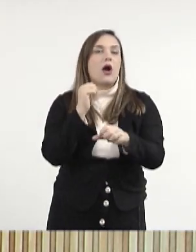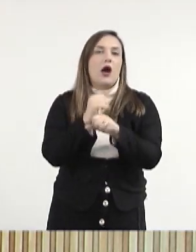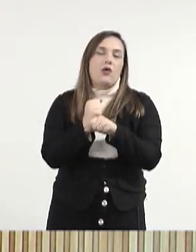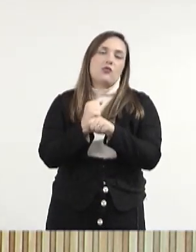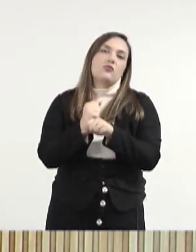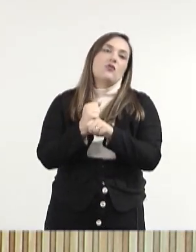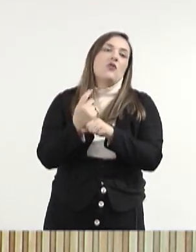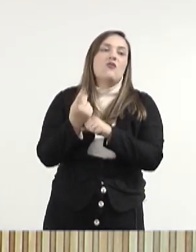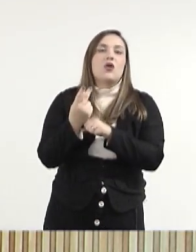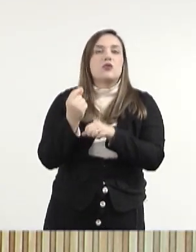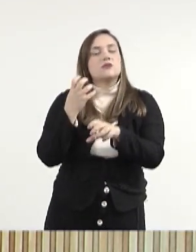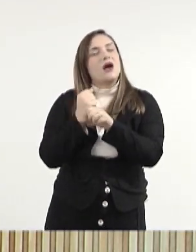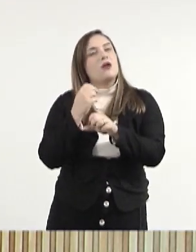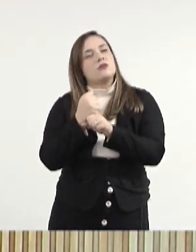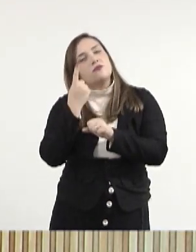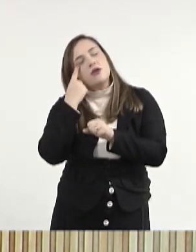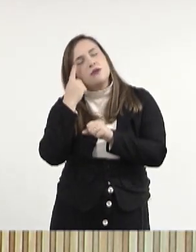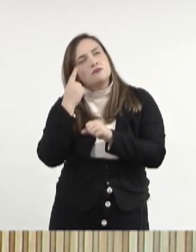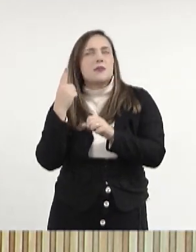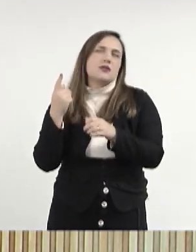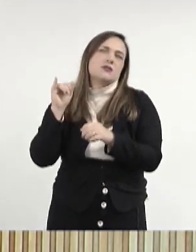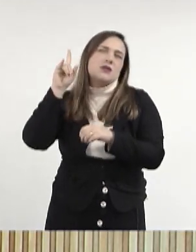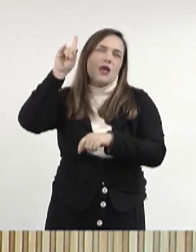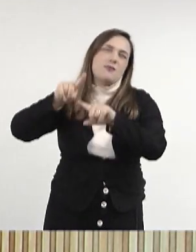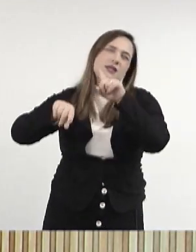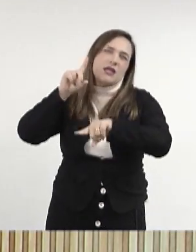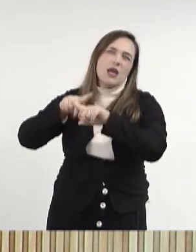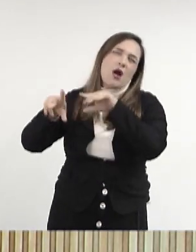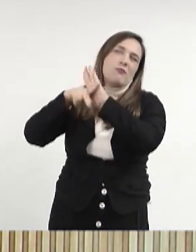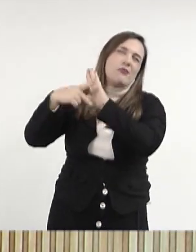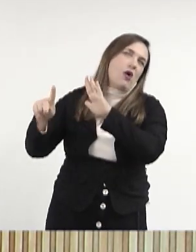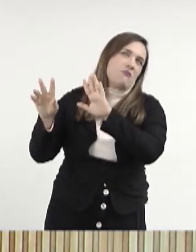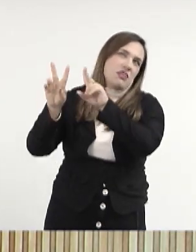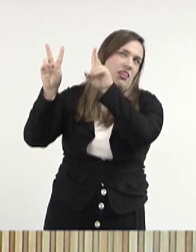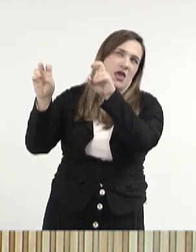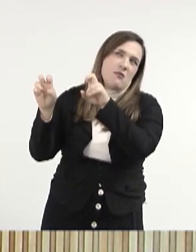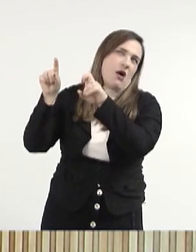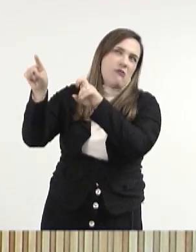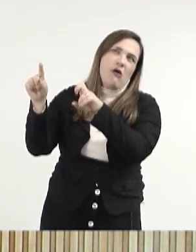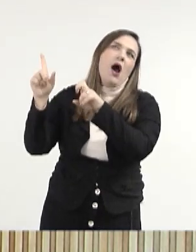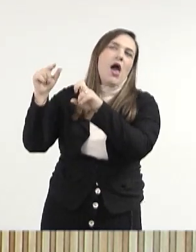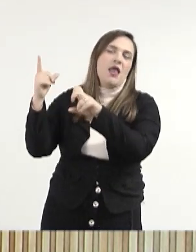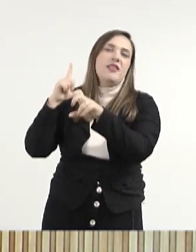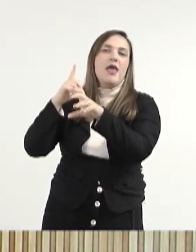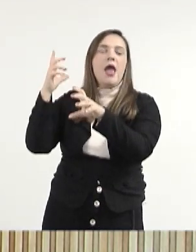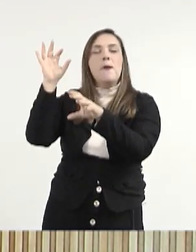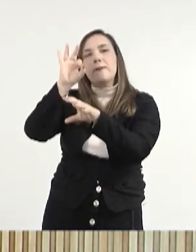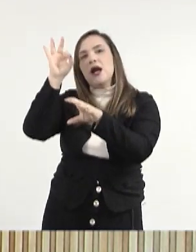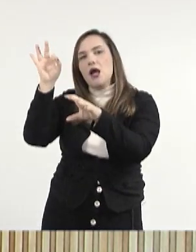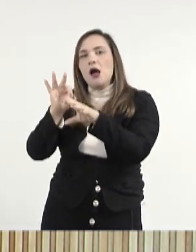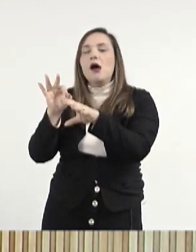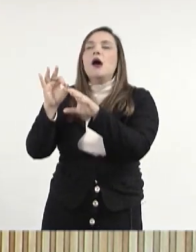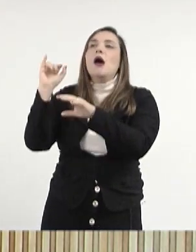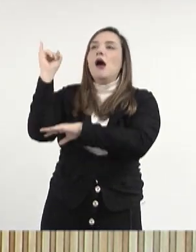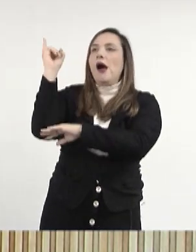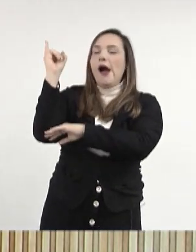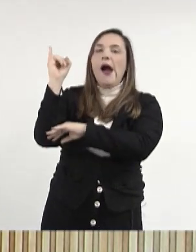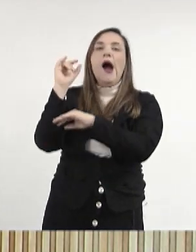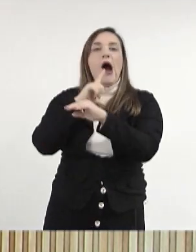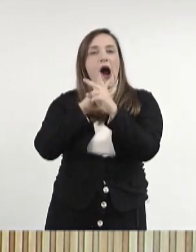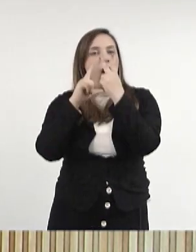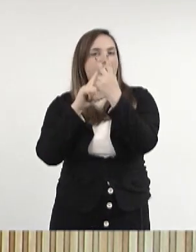parte do hábito da atividade dessa empresa que está contemplada dentro do MS Empreendedor. Então, abre